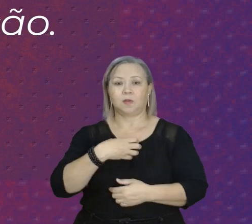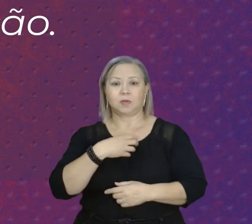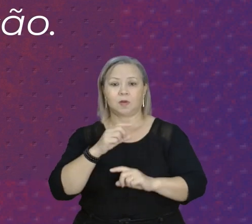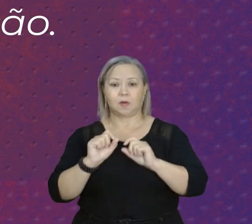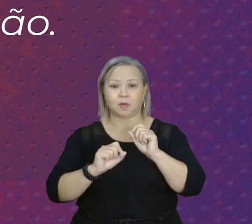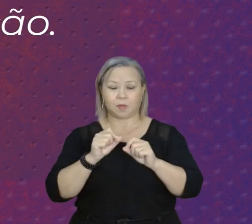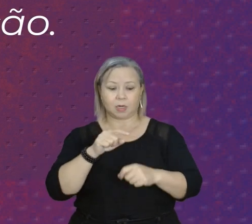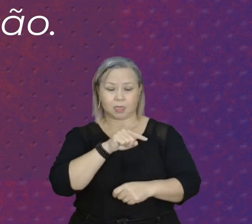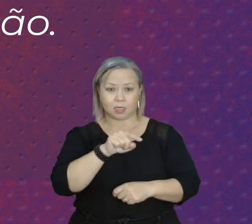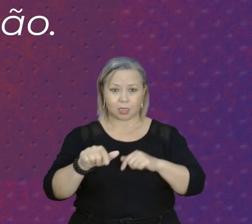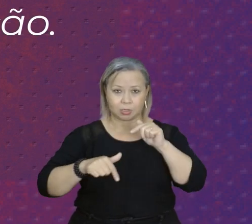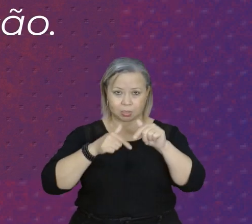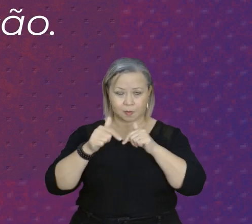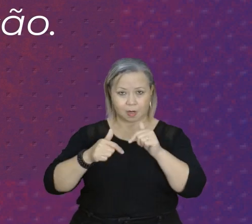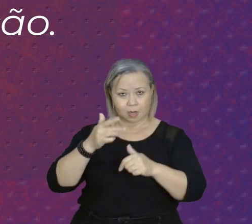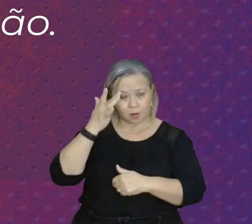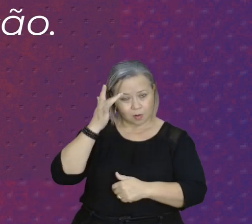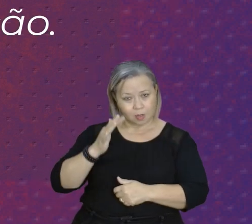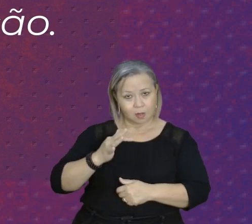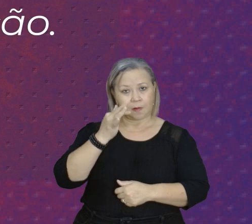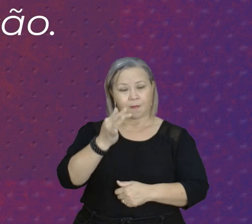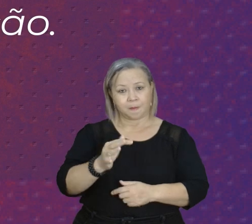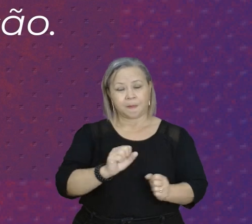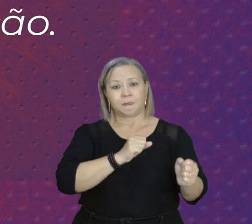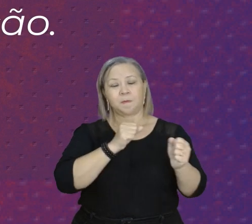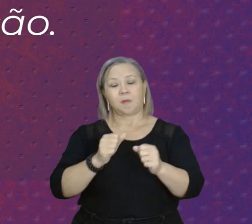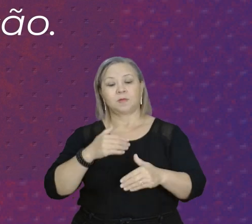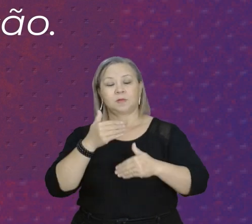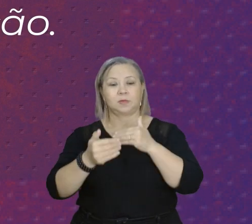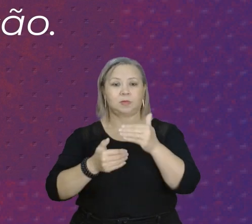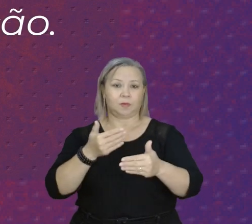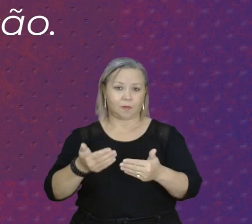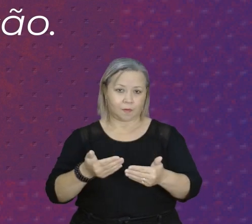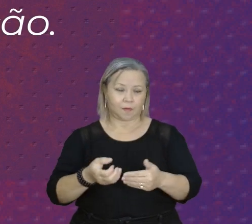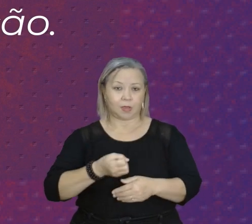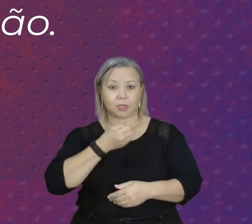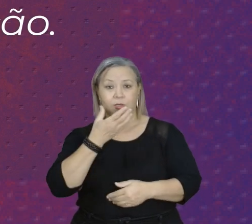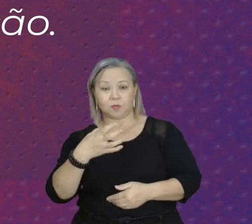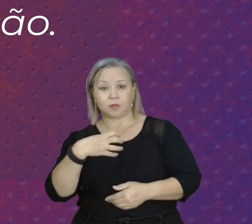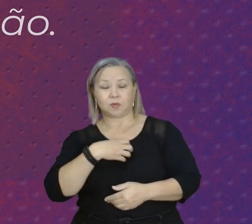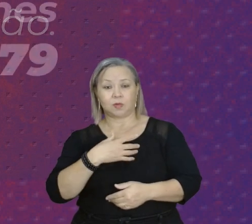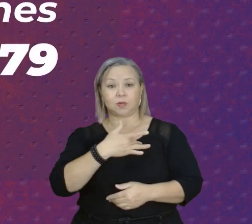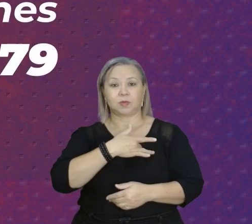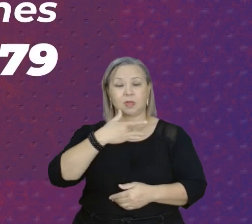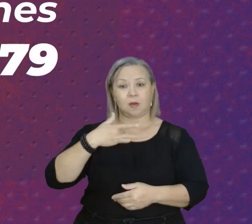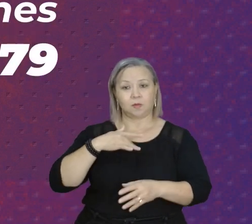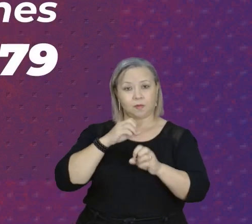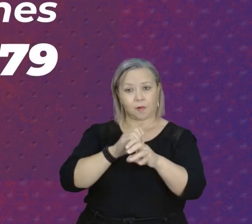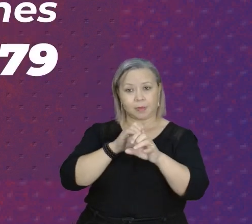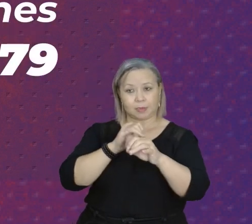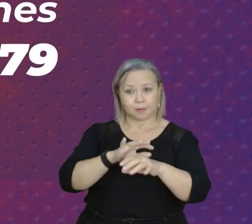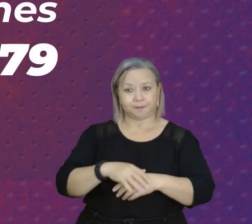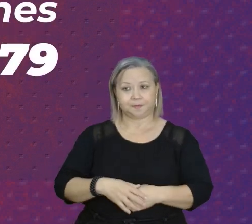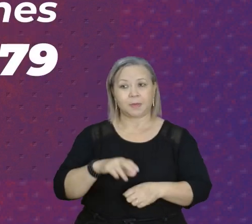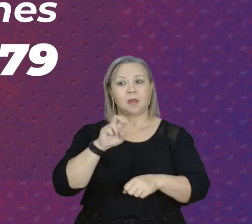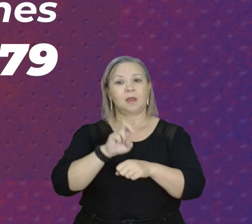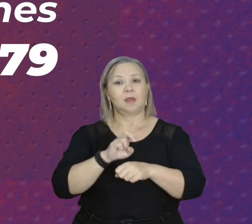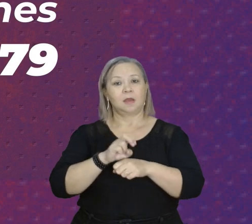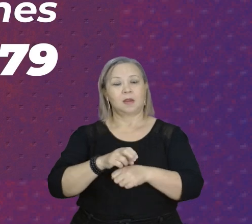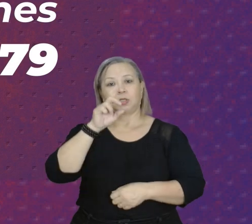estes trabalhadores de amanhã possam se desenvolver em boas condições de saúde e formação. Creches são